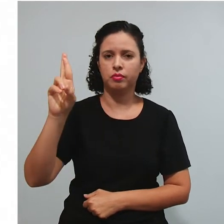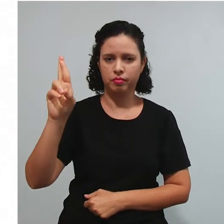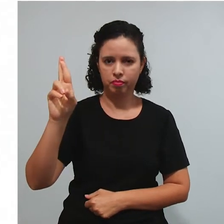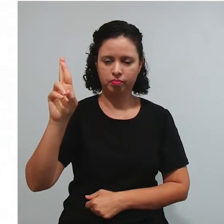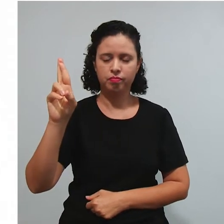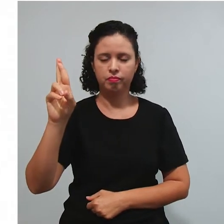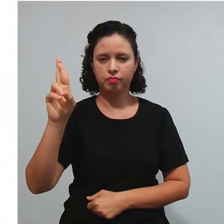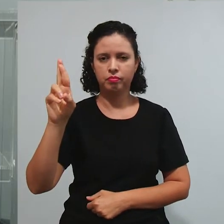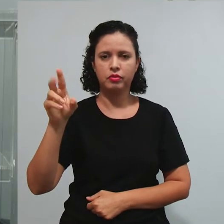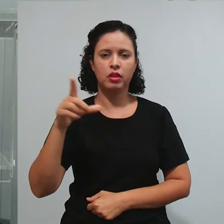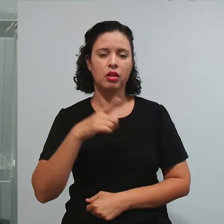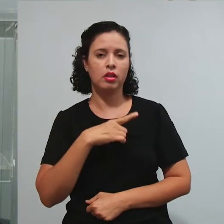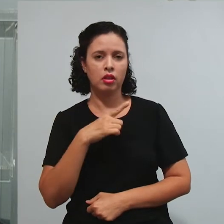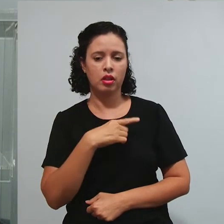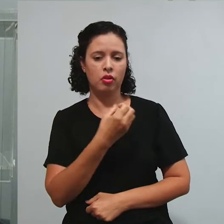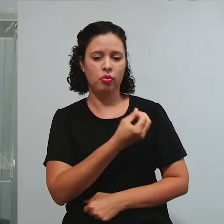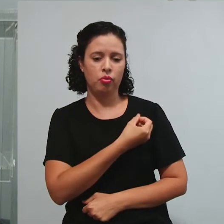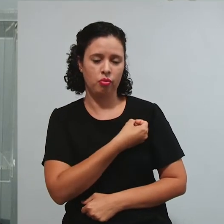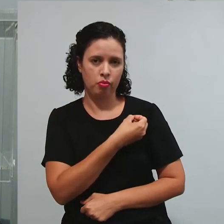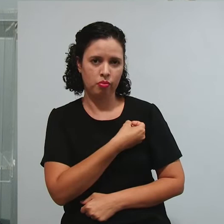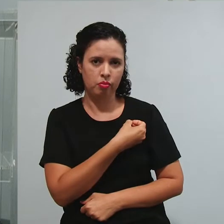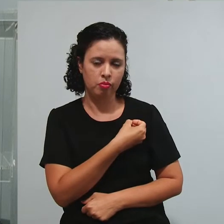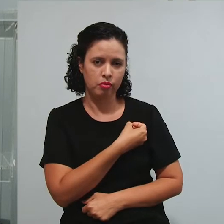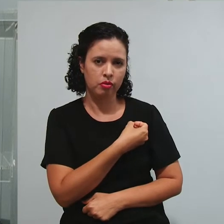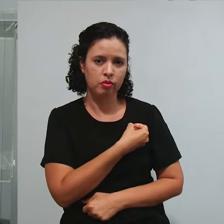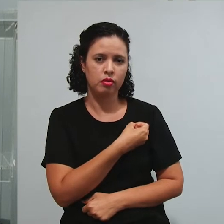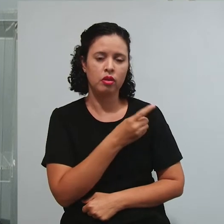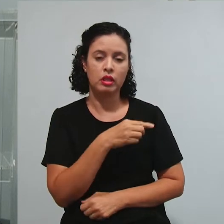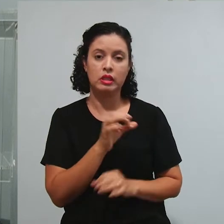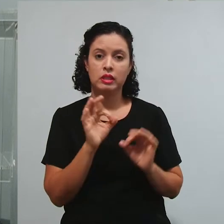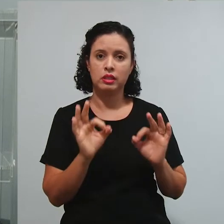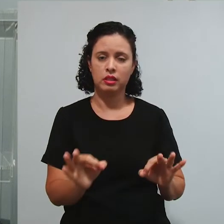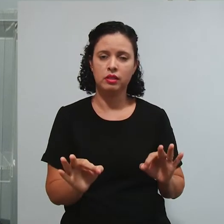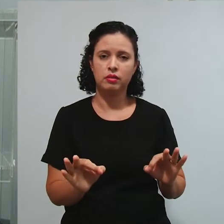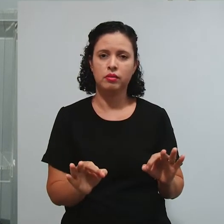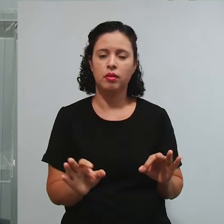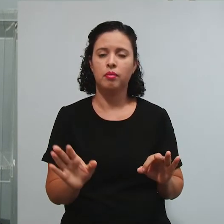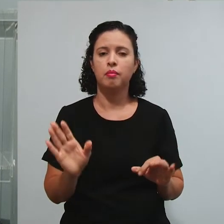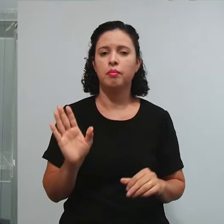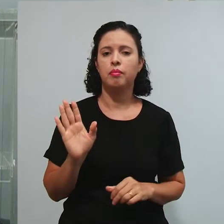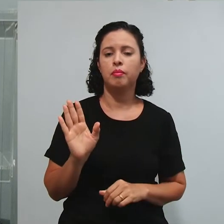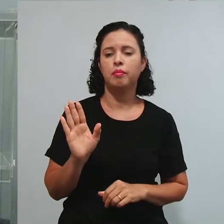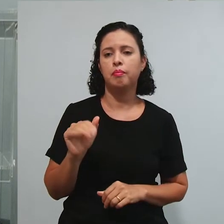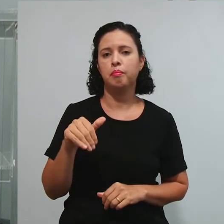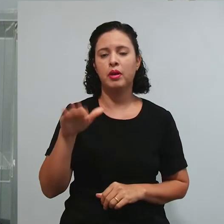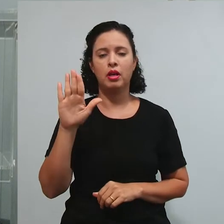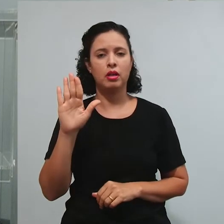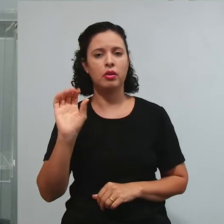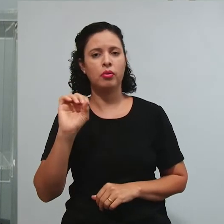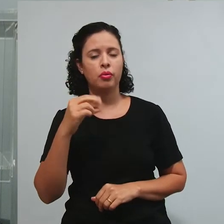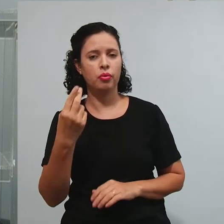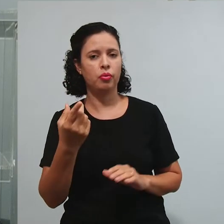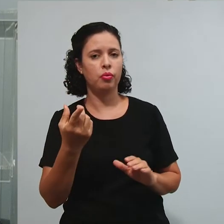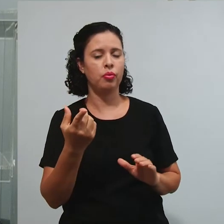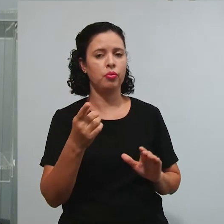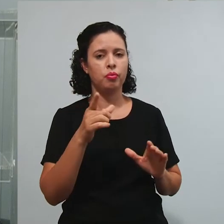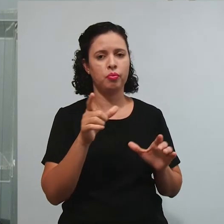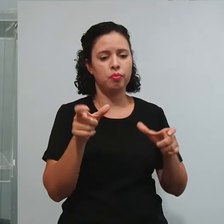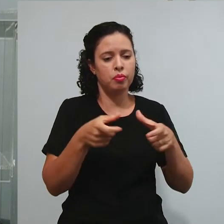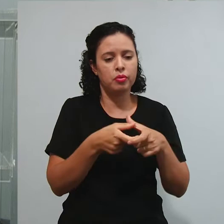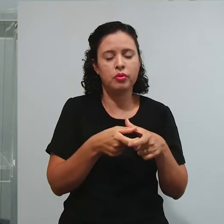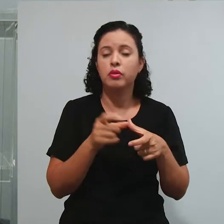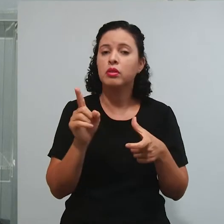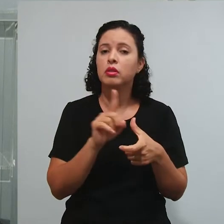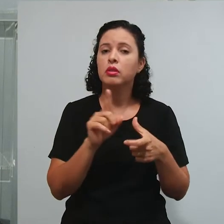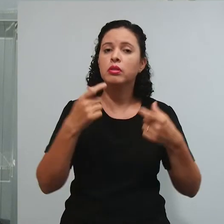né? Existem números que são considerados ideais, né? Nem mais e nem muito menos.